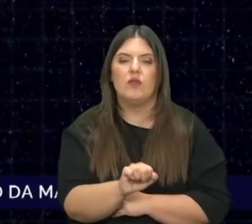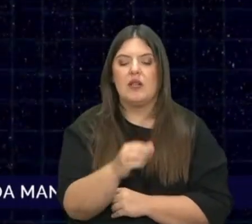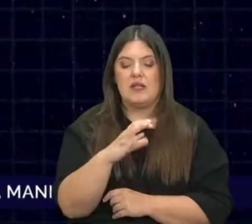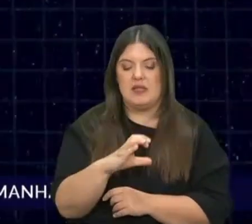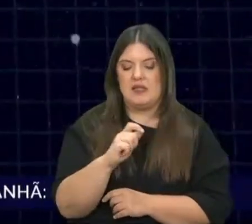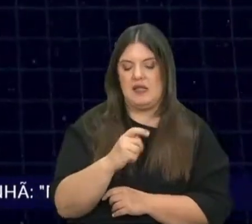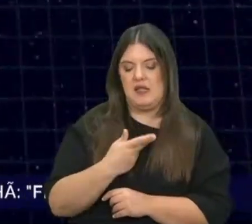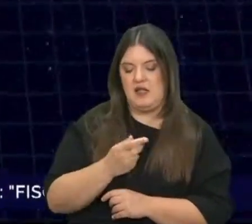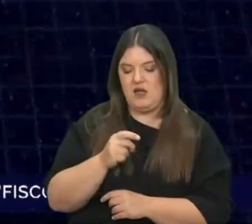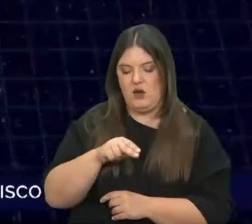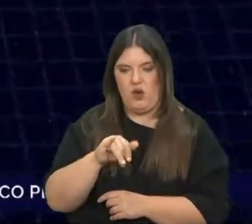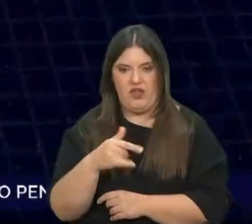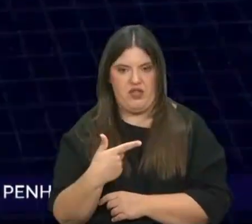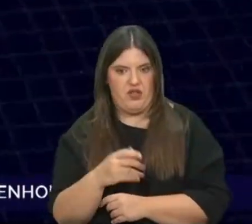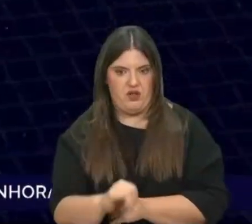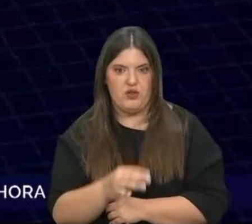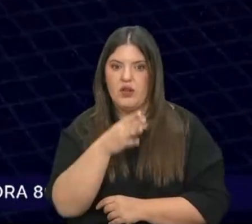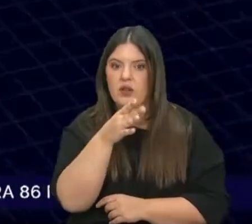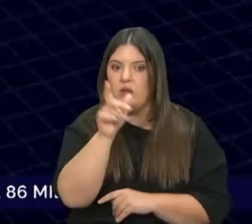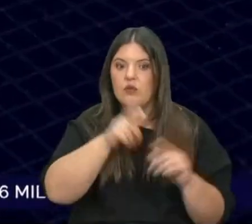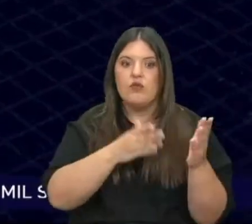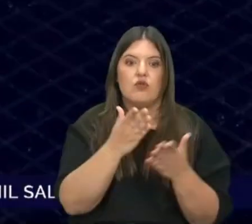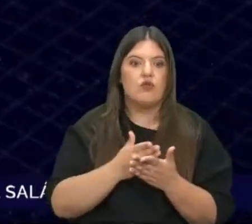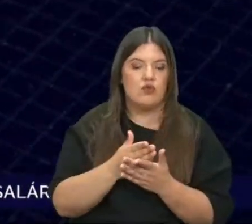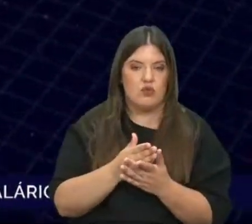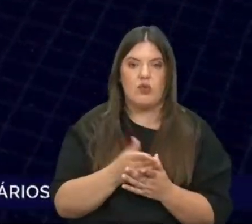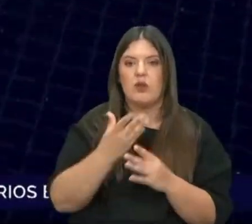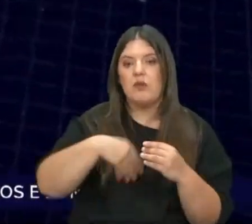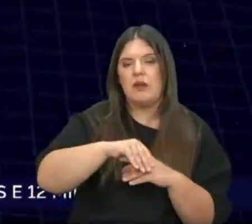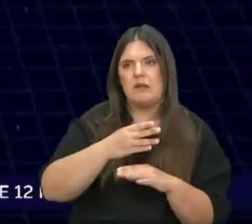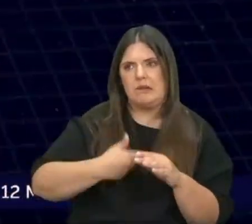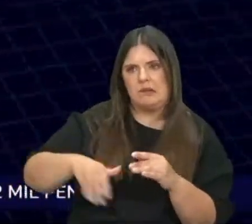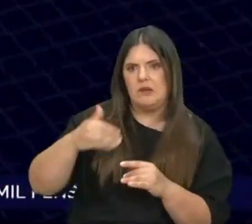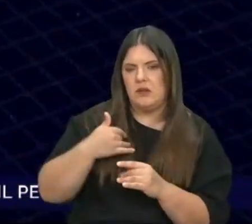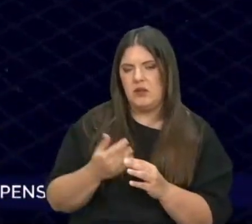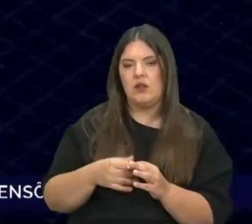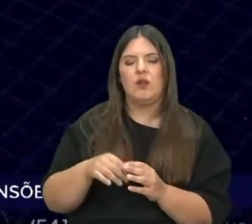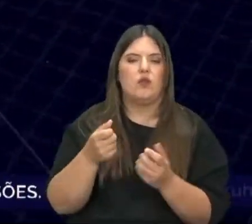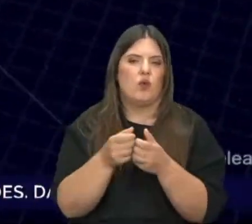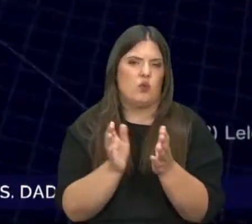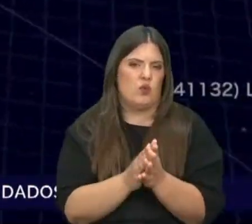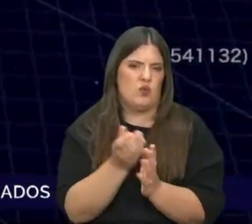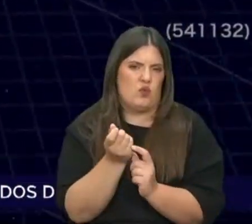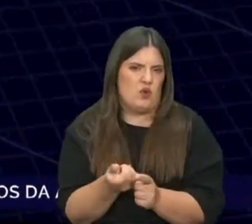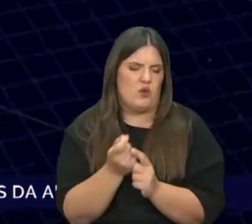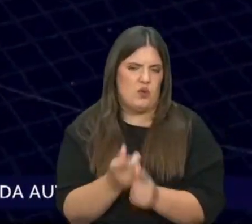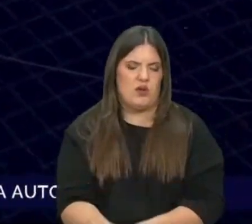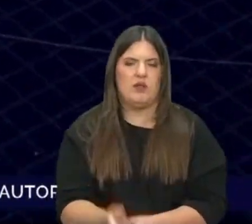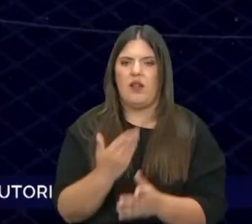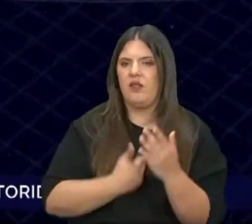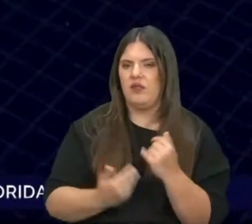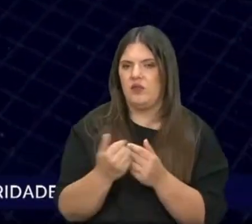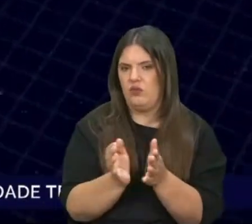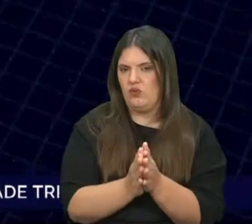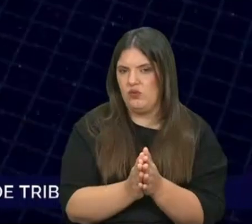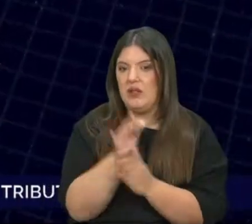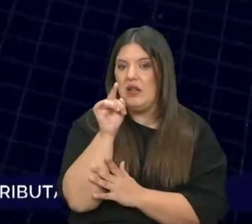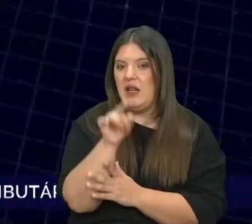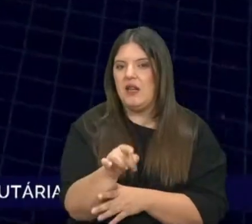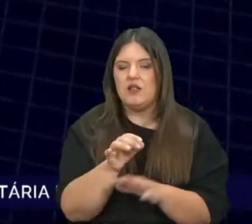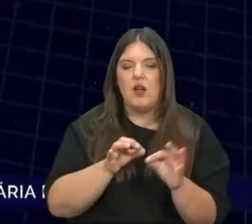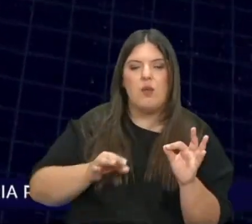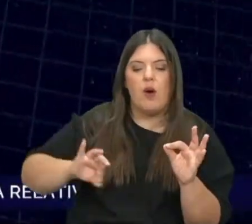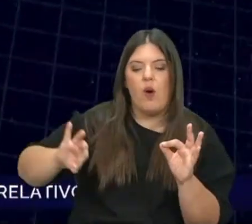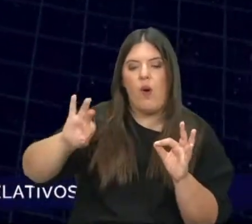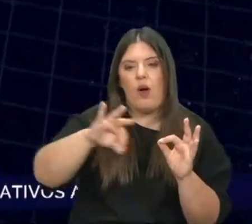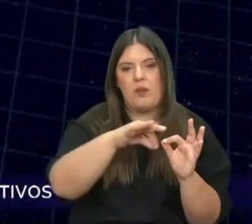sedenoides. E dizem os astrónomos que, para além dele ser antigo, como é óbvio, os cometas são praticamente todos muito antigos, esta órbita